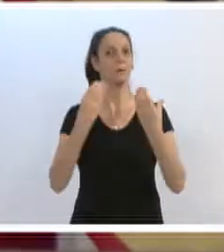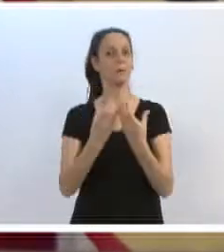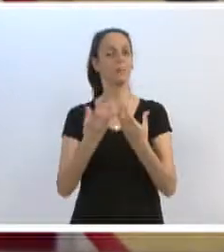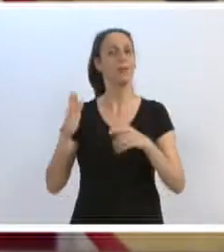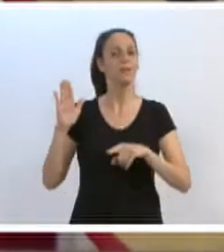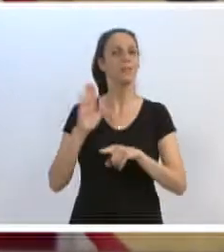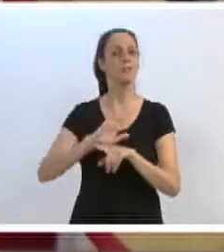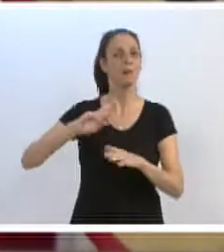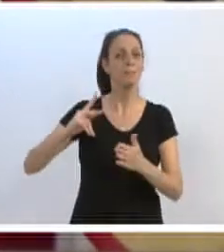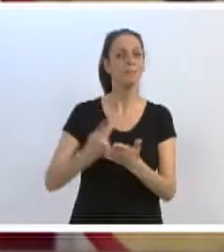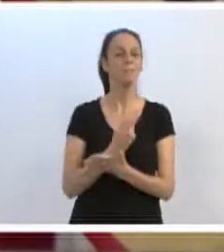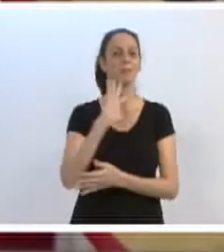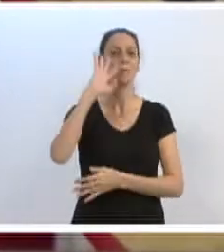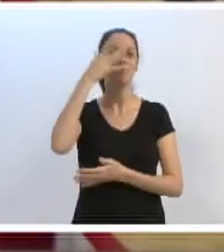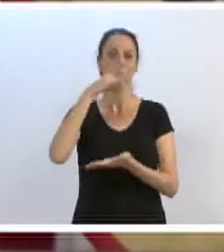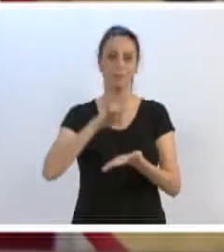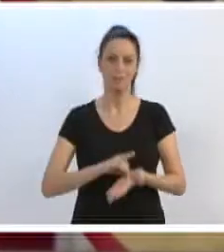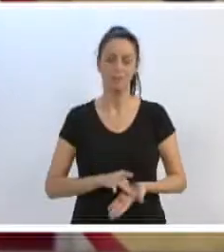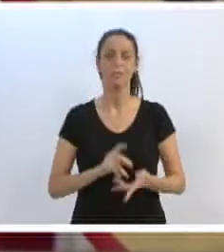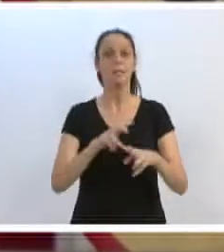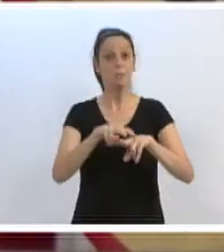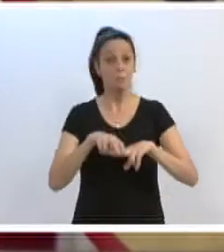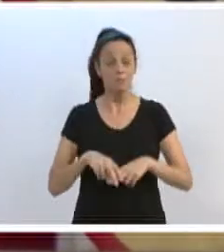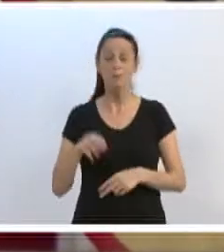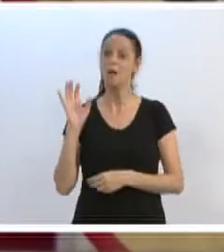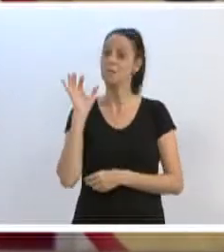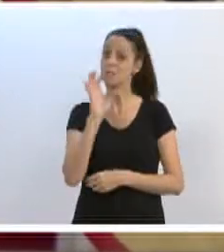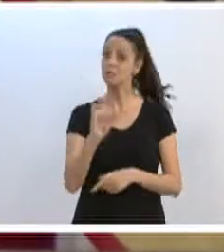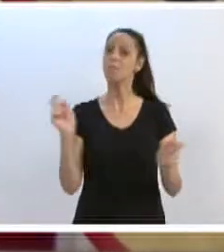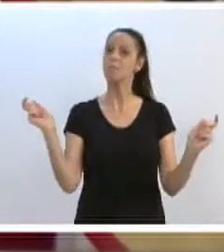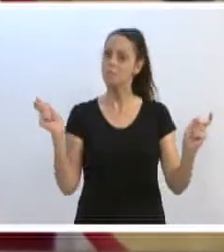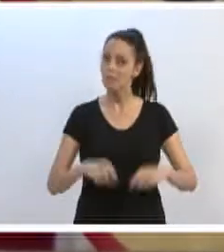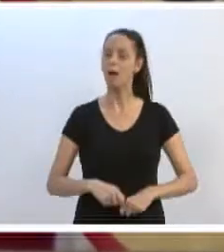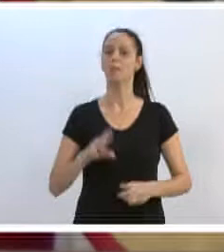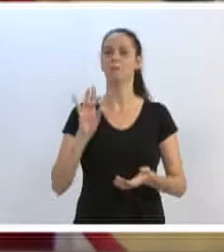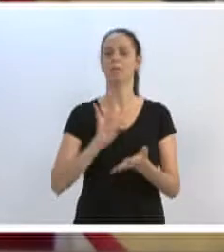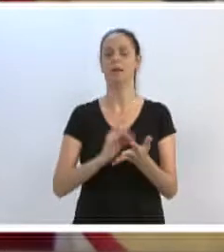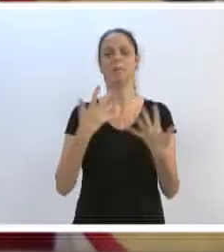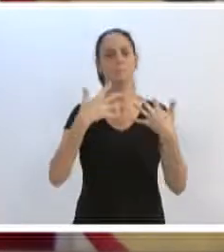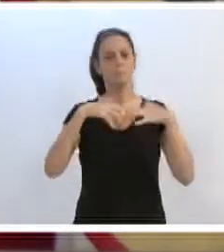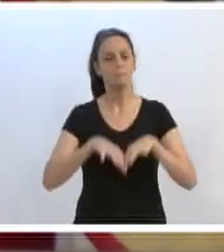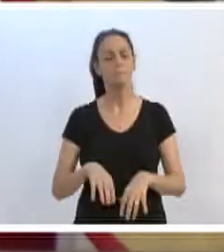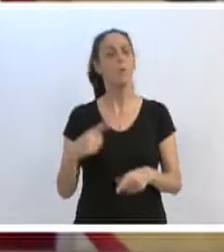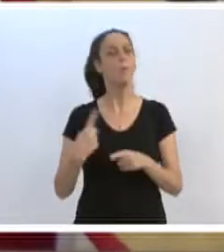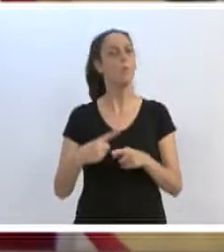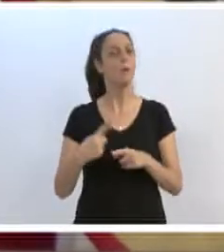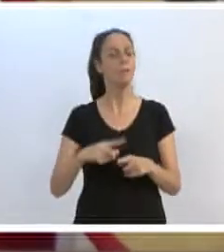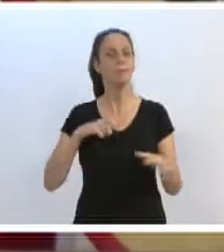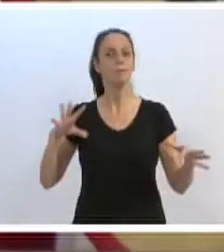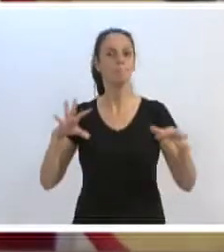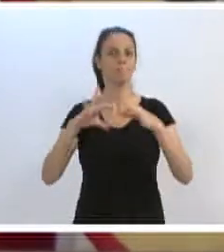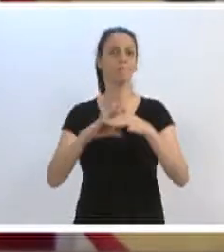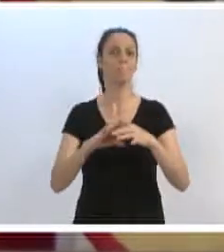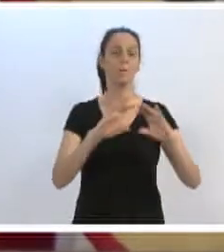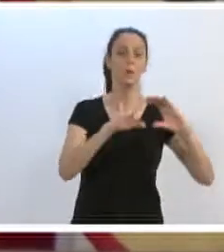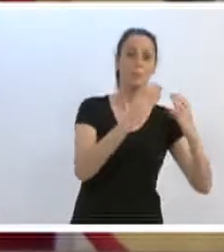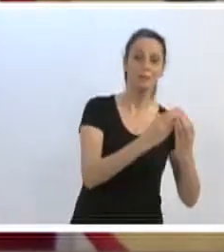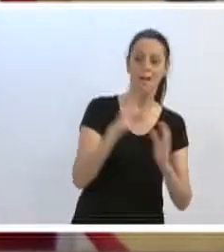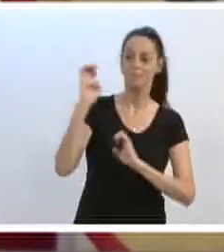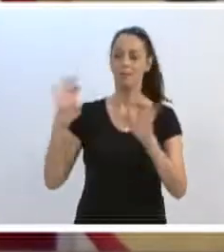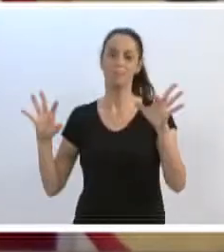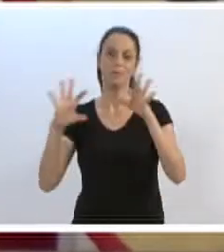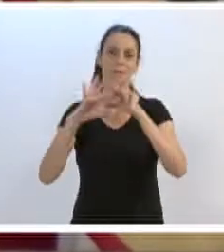evento acontecesse. E a única maneira das coisas funcionarem com parcerias é a comunidade estando